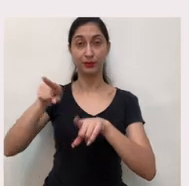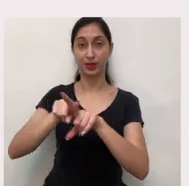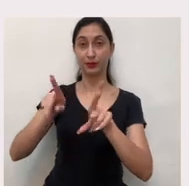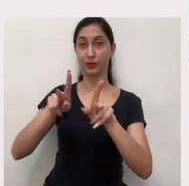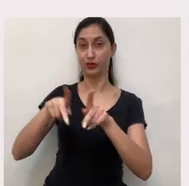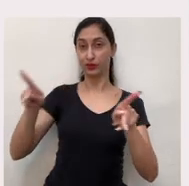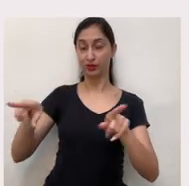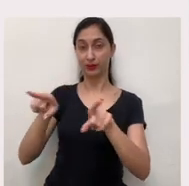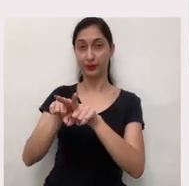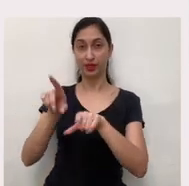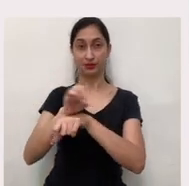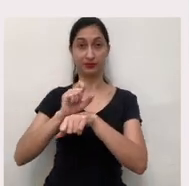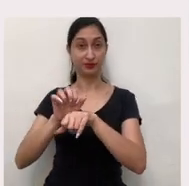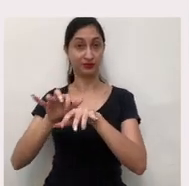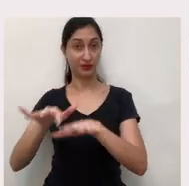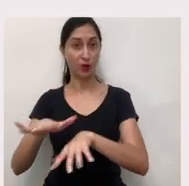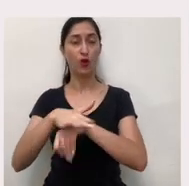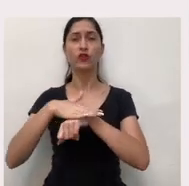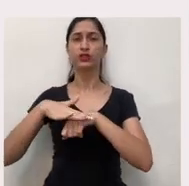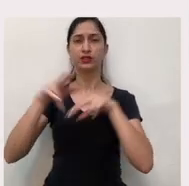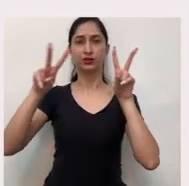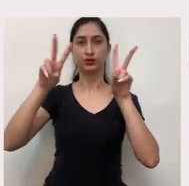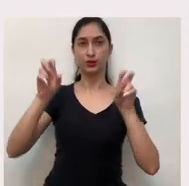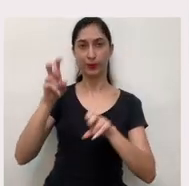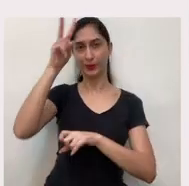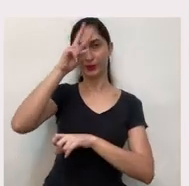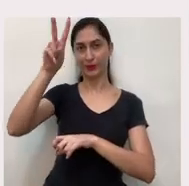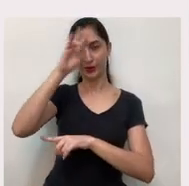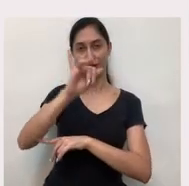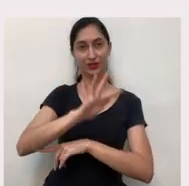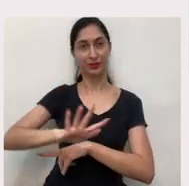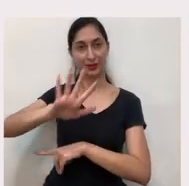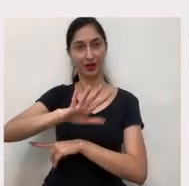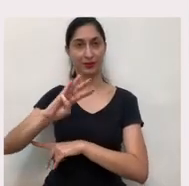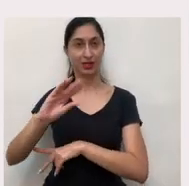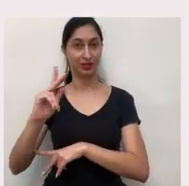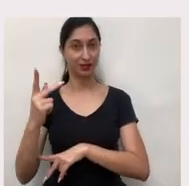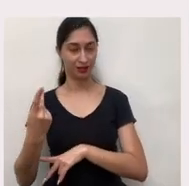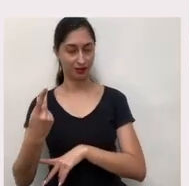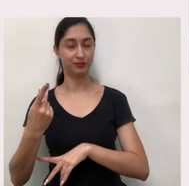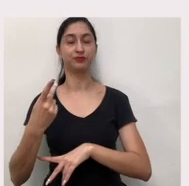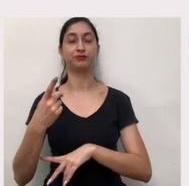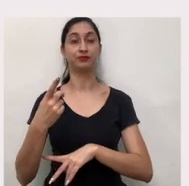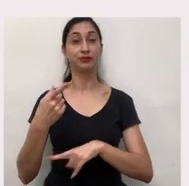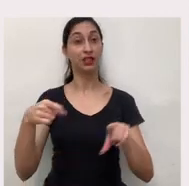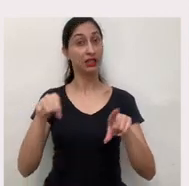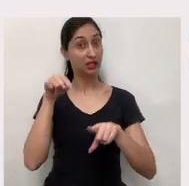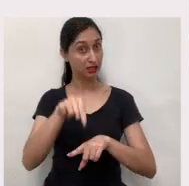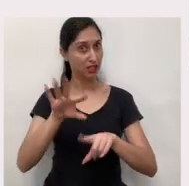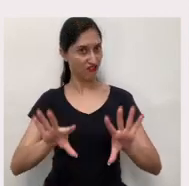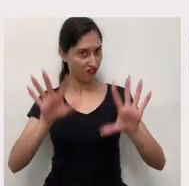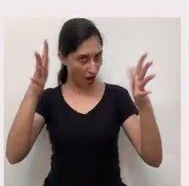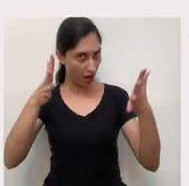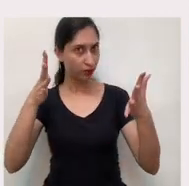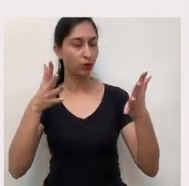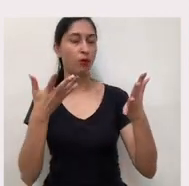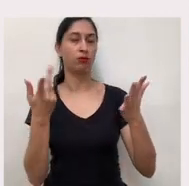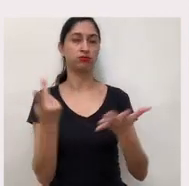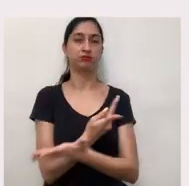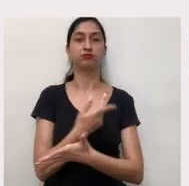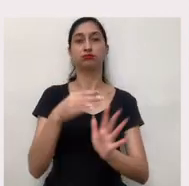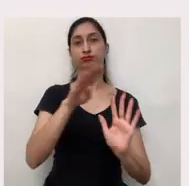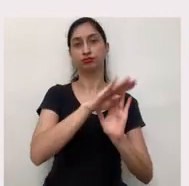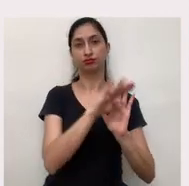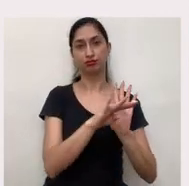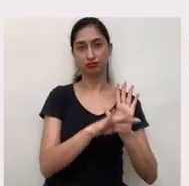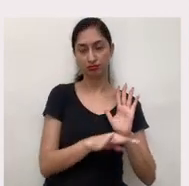designer, para uma conversa sobre a memória gráfica urbana da cidade de Belo Horizonte. E esse evento faz parte da